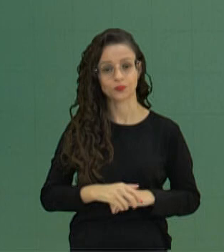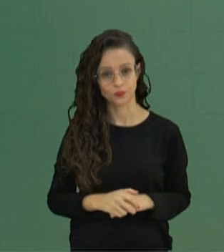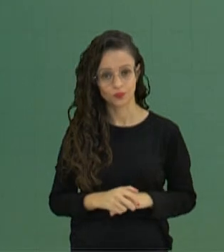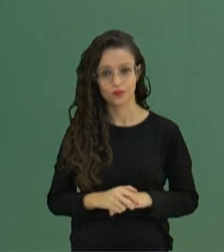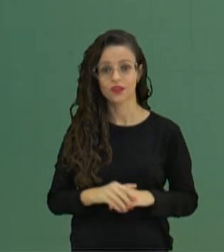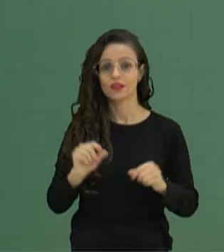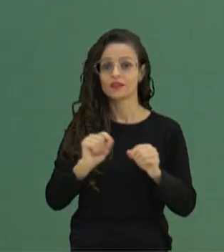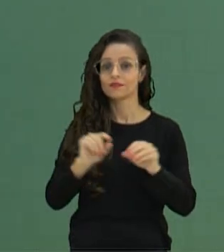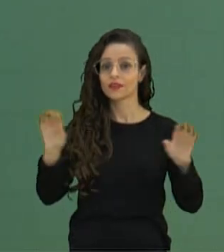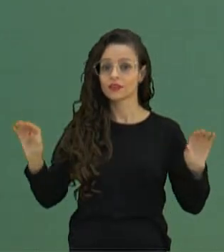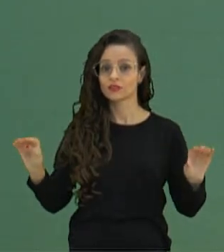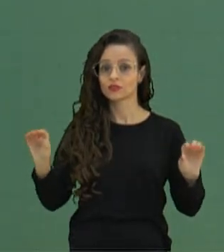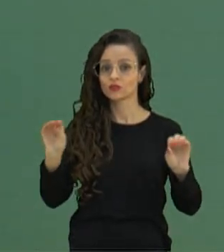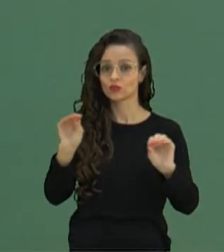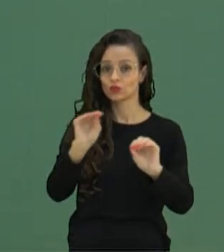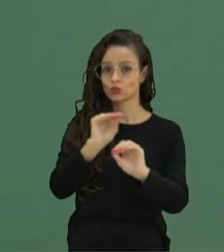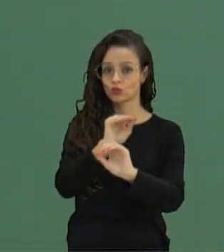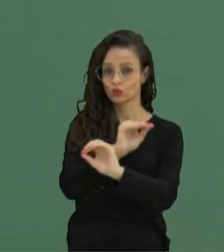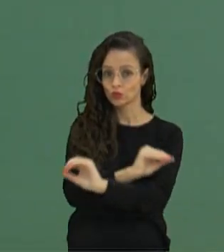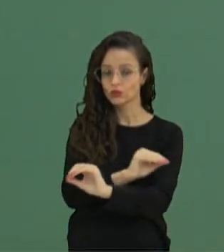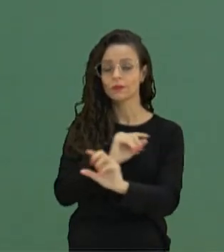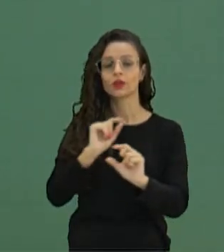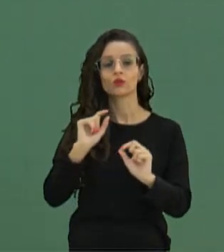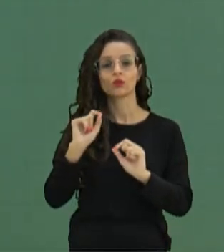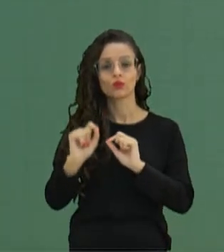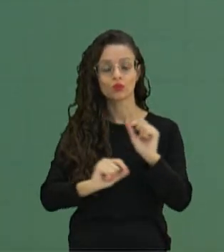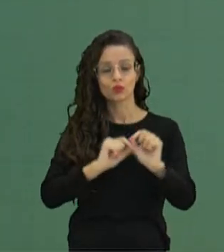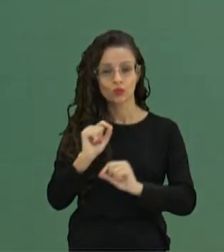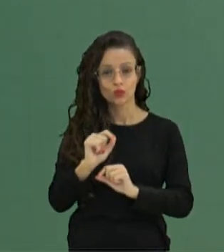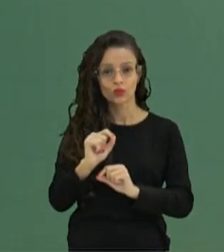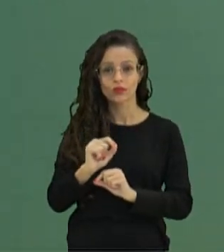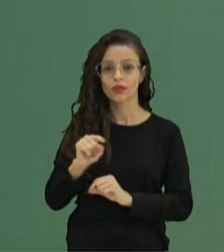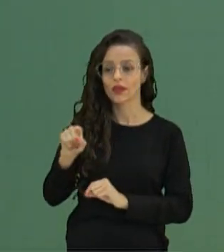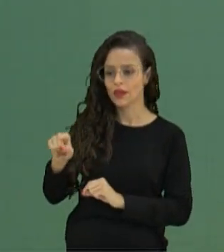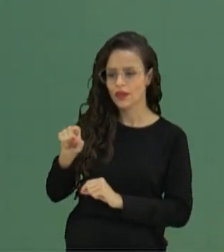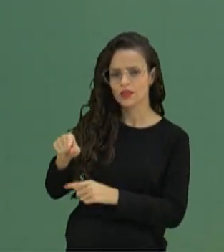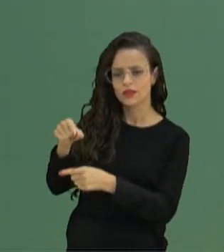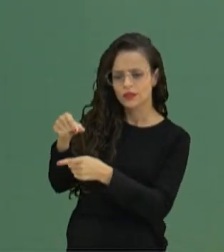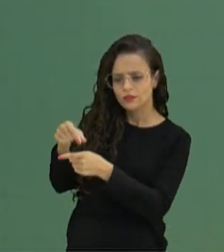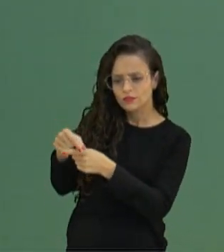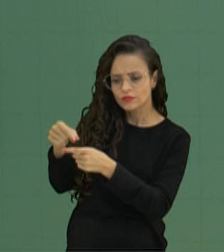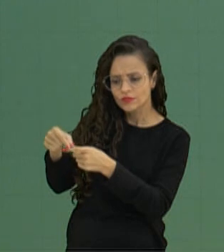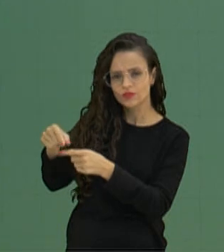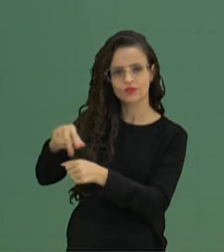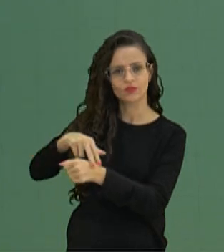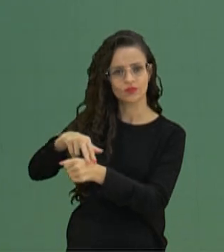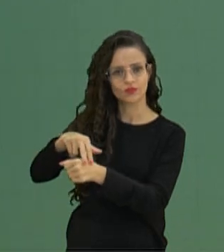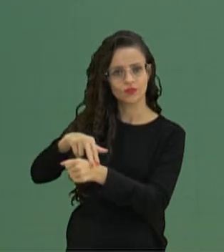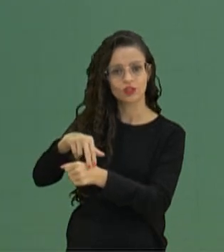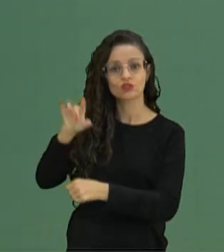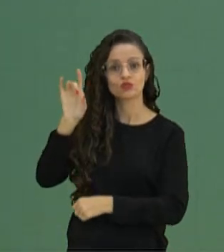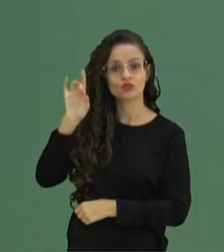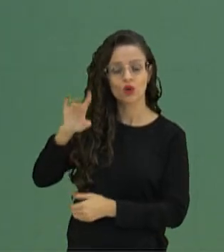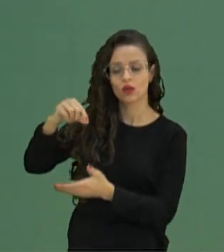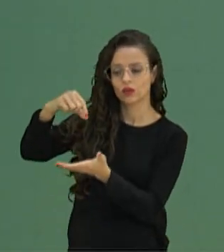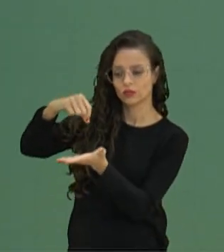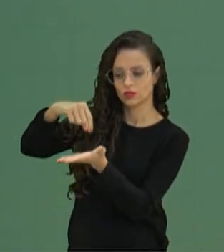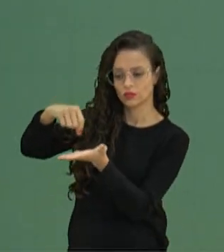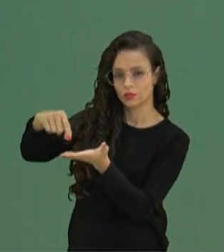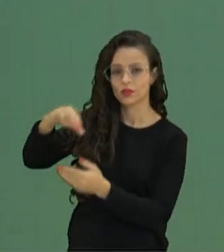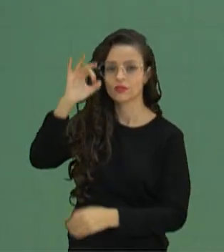um cruzamento artificial com plantas que produziam apenas